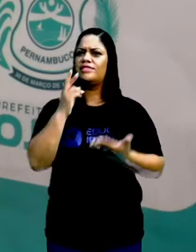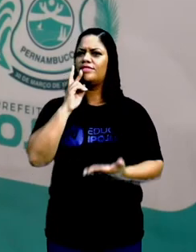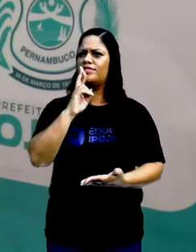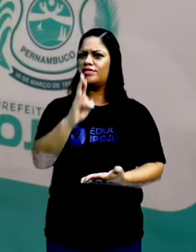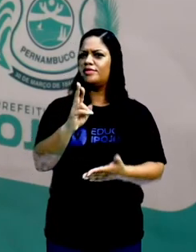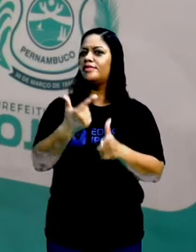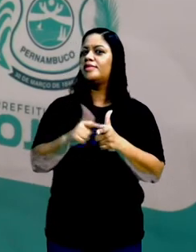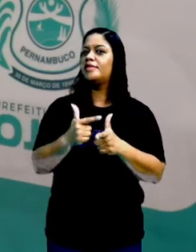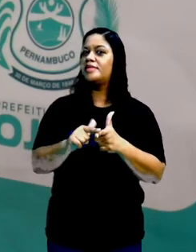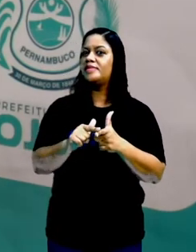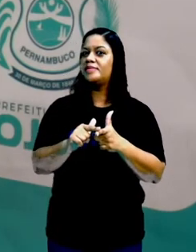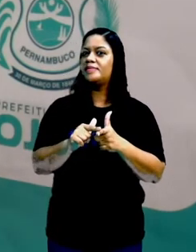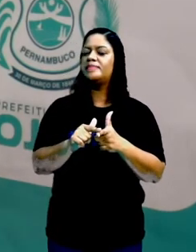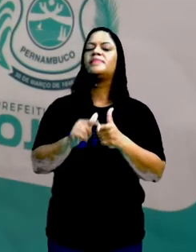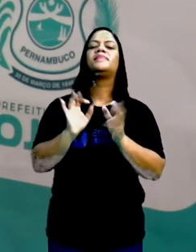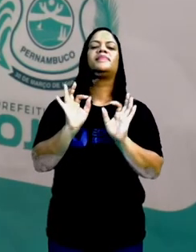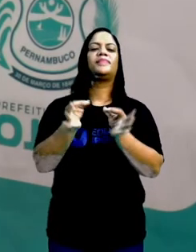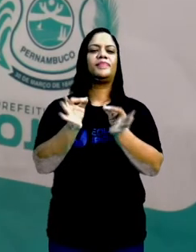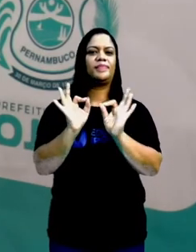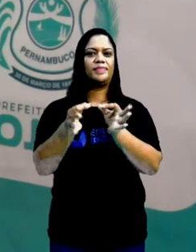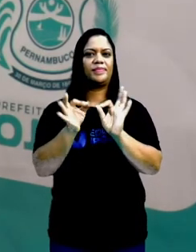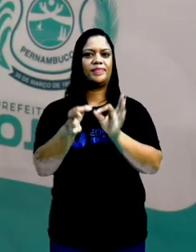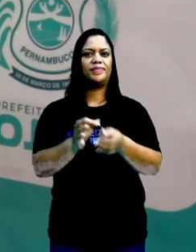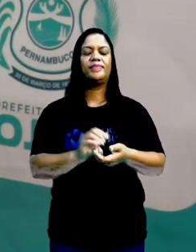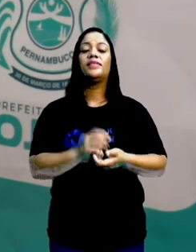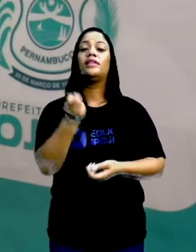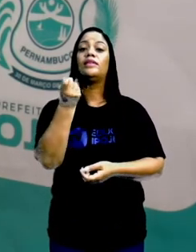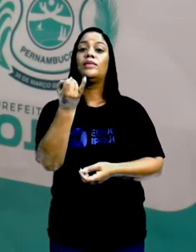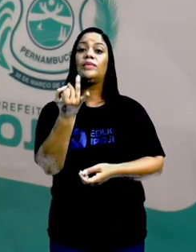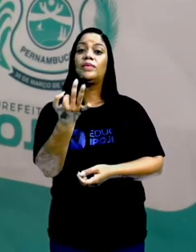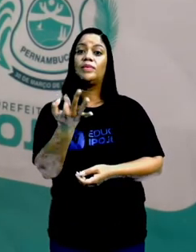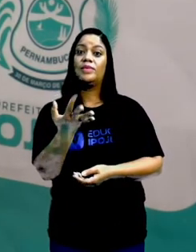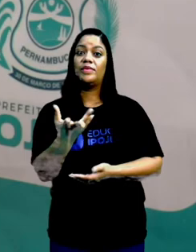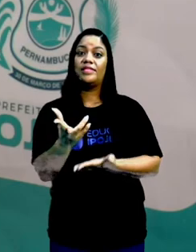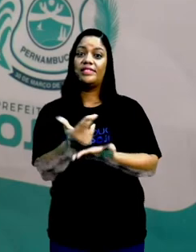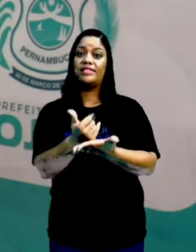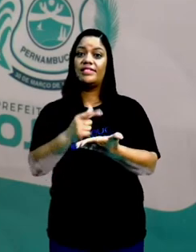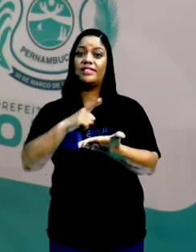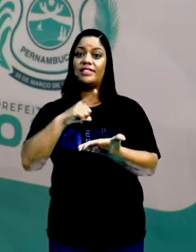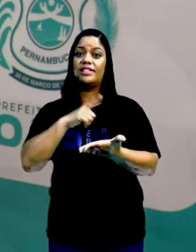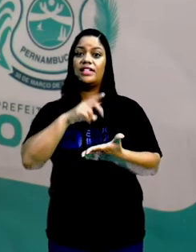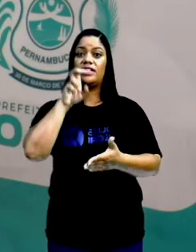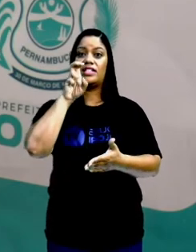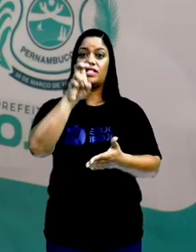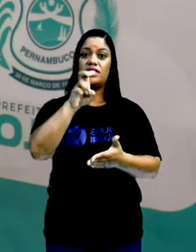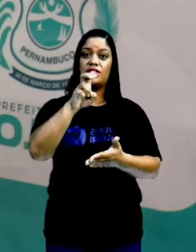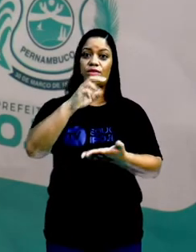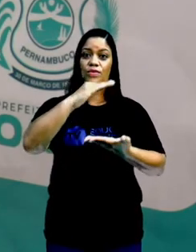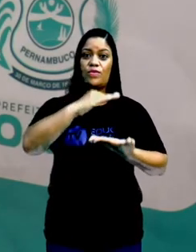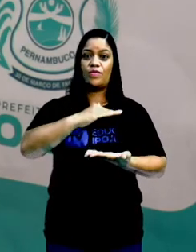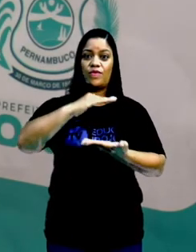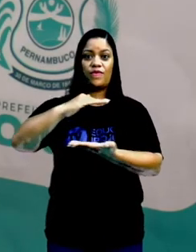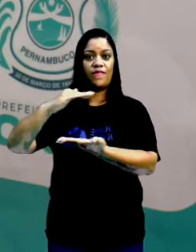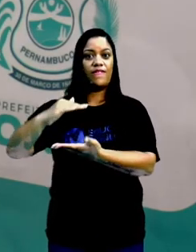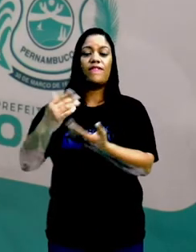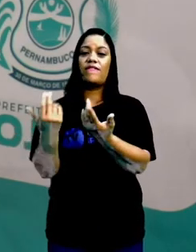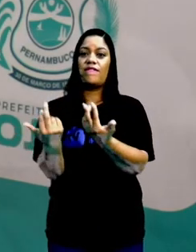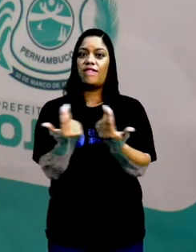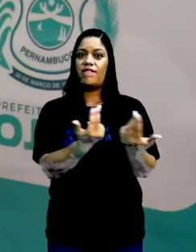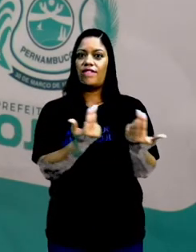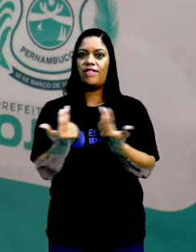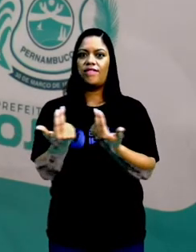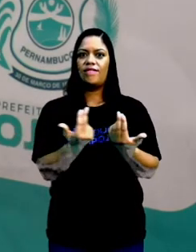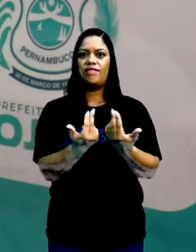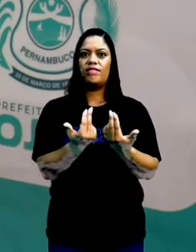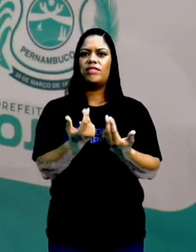nesse problema? Muito bem. Aqui, quantas figurinhas há em 5 pacotes iguais? Observa como foi